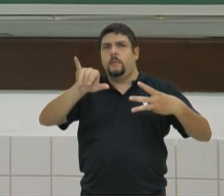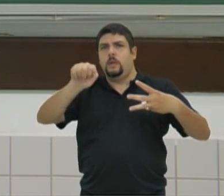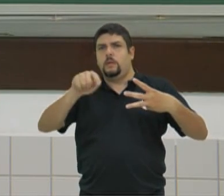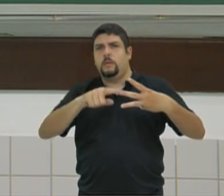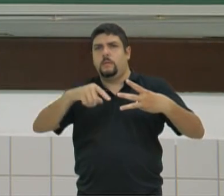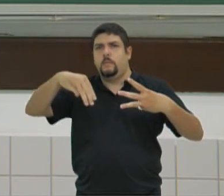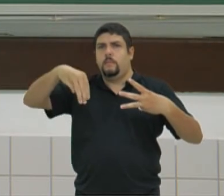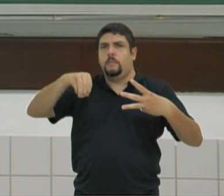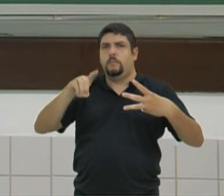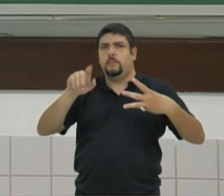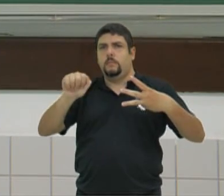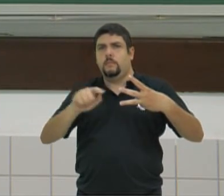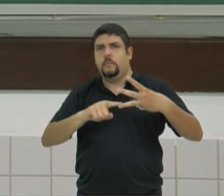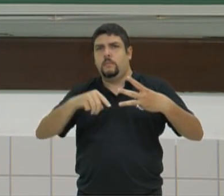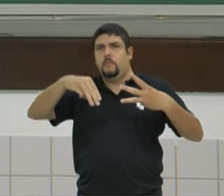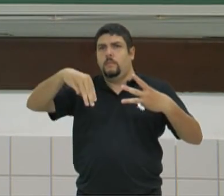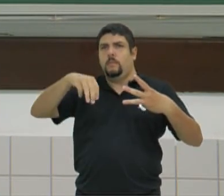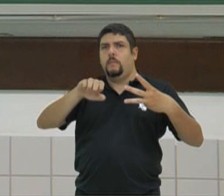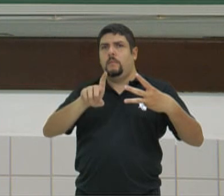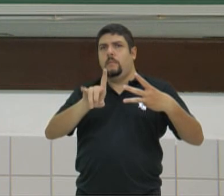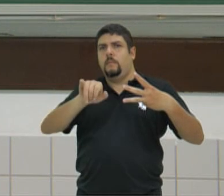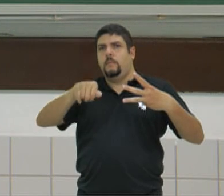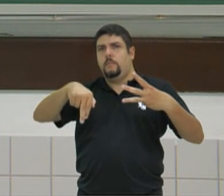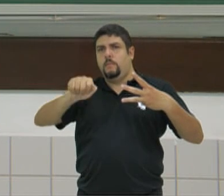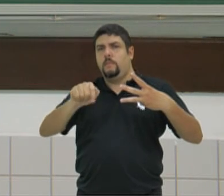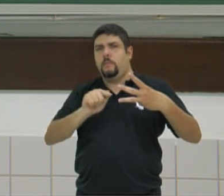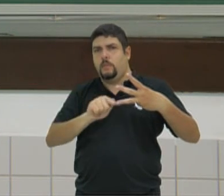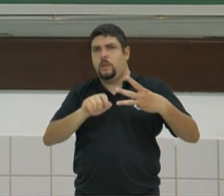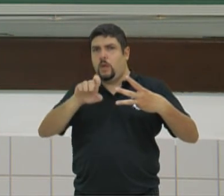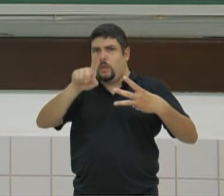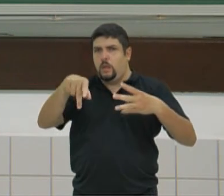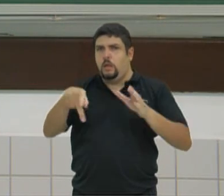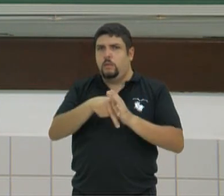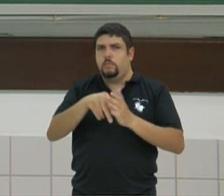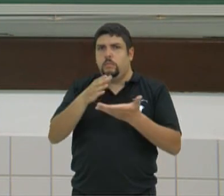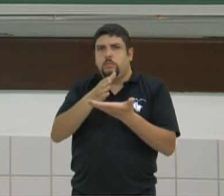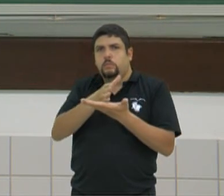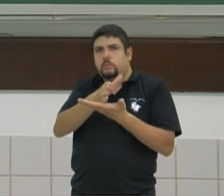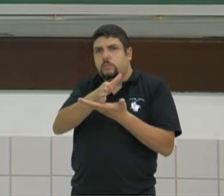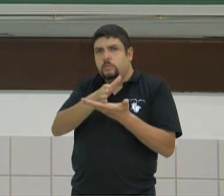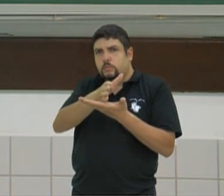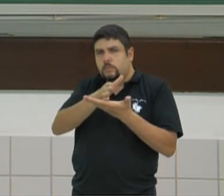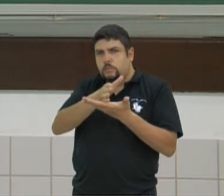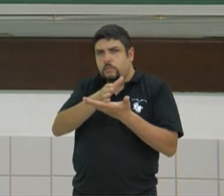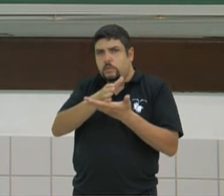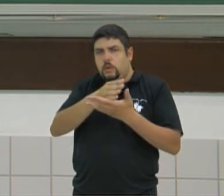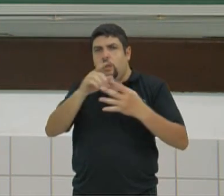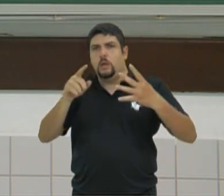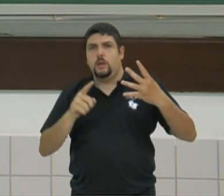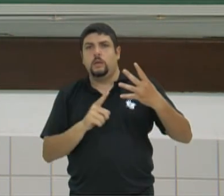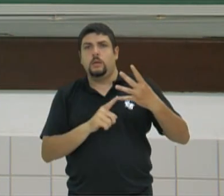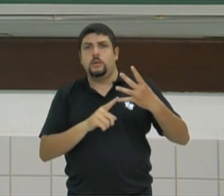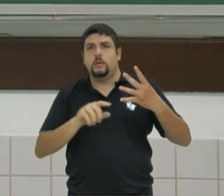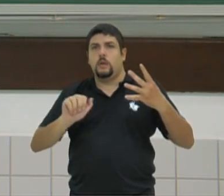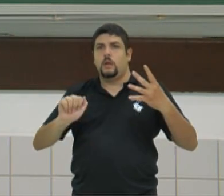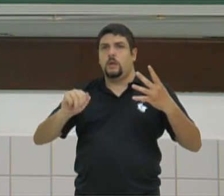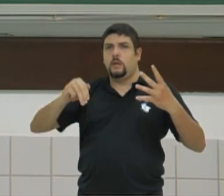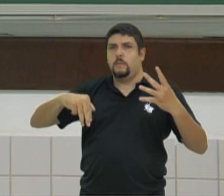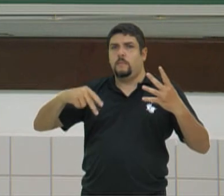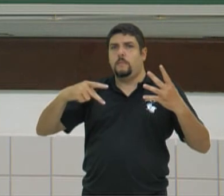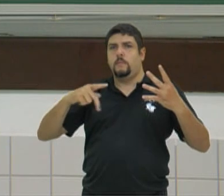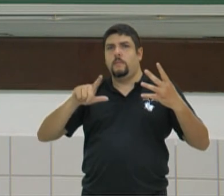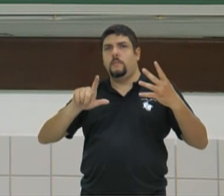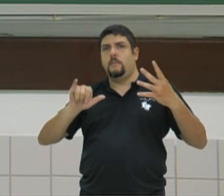são medidas de tendência central, e a amplitude, que é uma medida de dispersão. Nós trabalhamos essas 4 medidas em